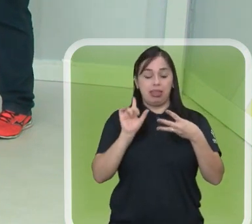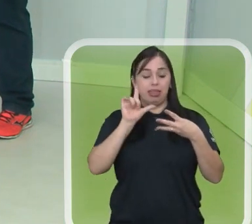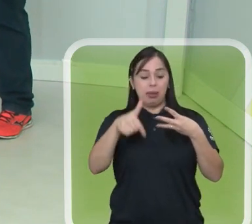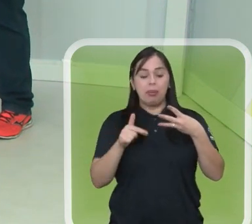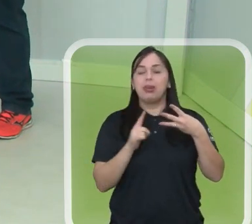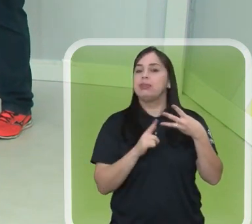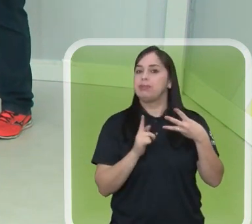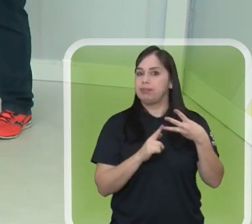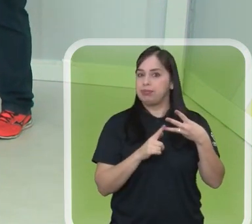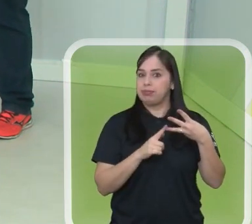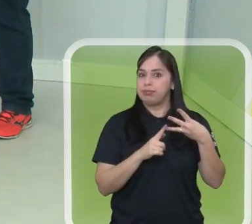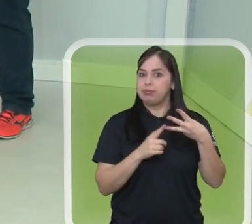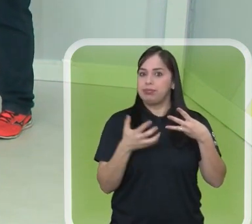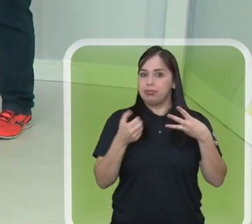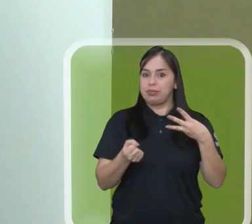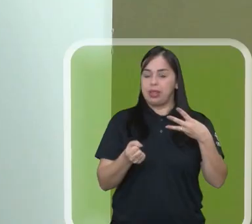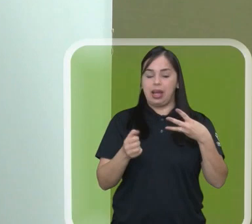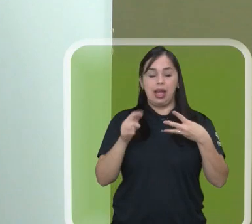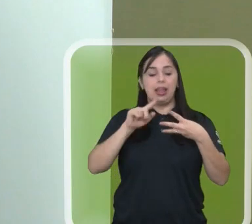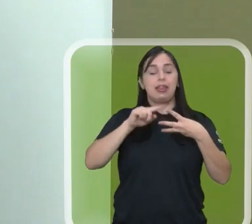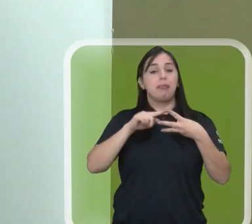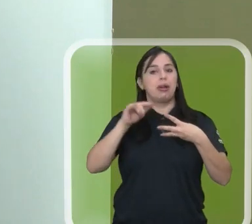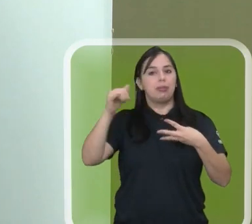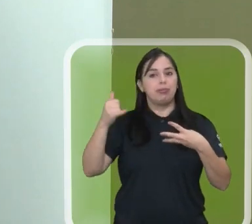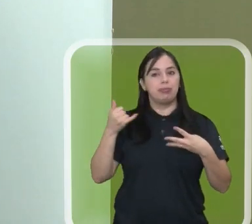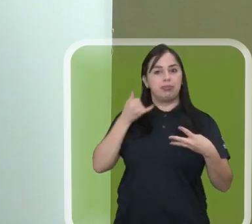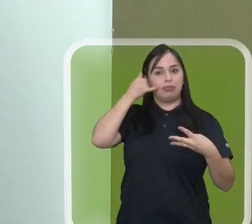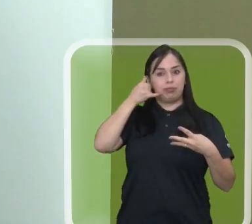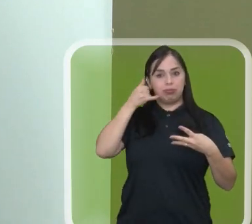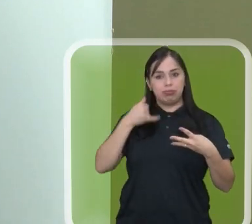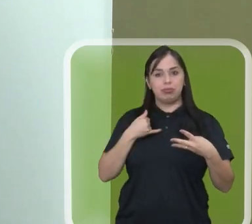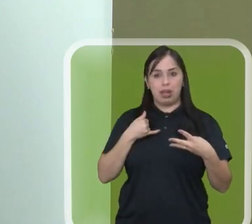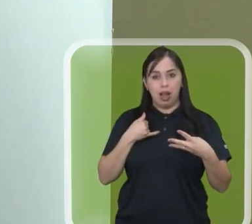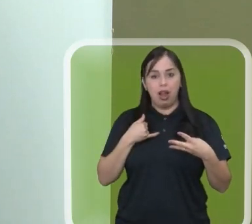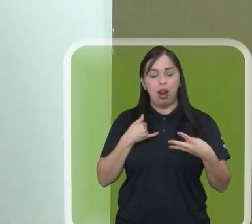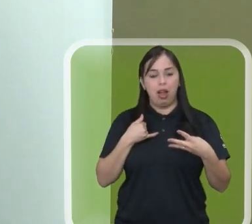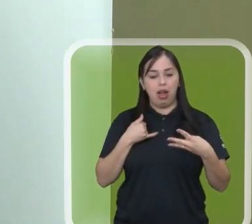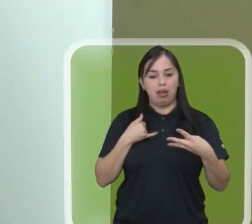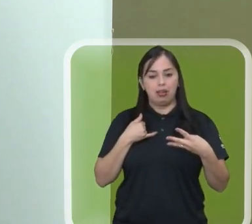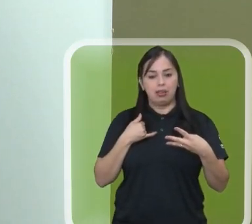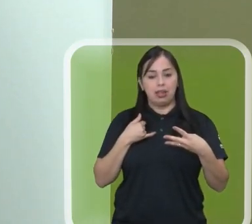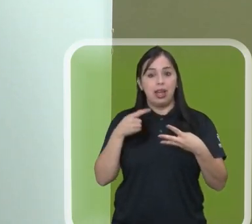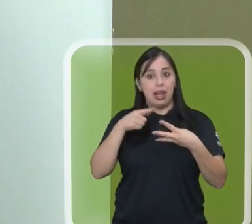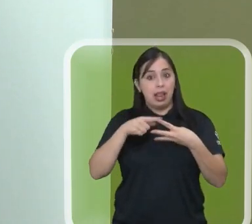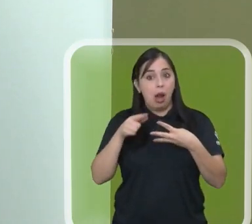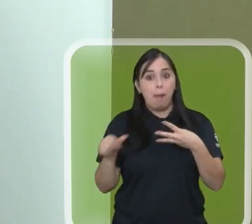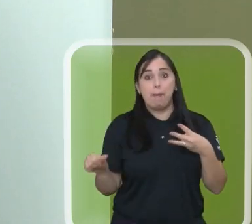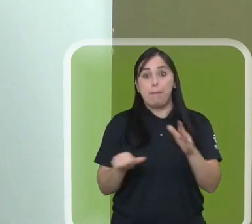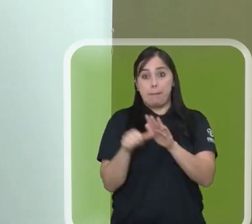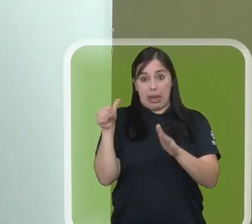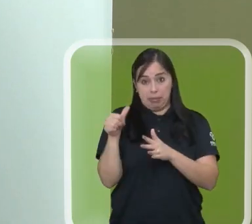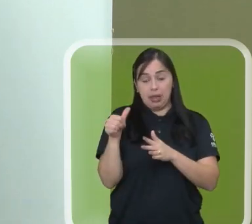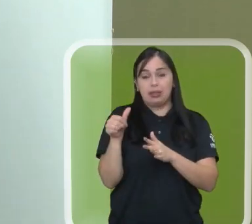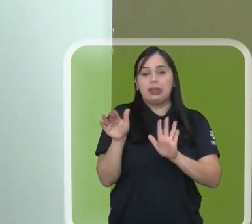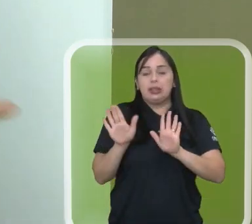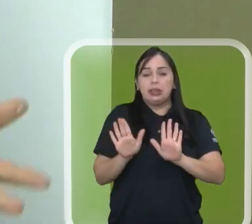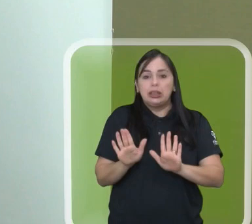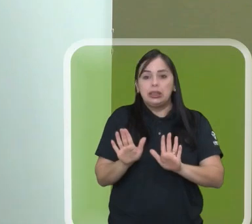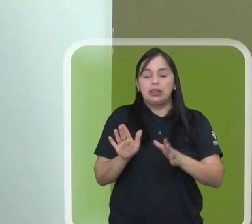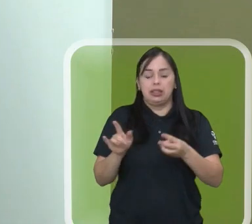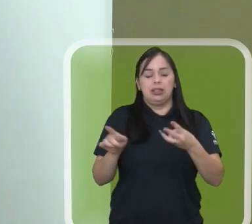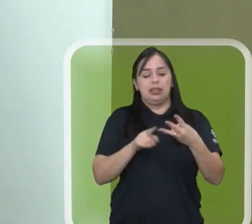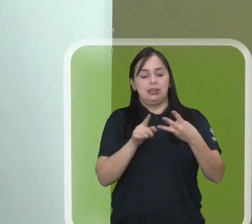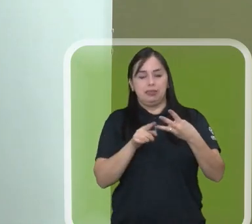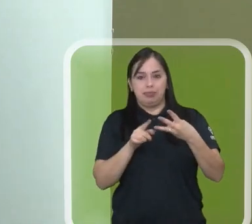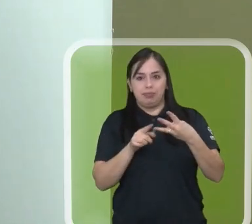Vieira, até ele me ligou, né? Na verdade, ele seria a primeira opção. Aí o Edson também